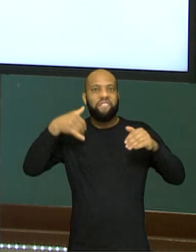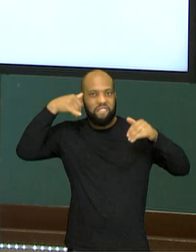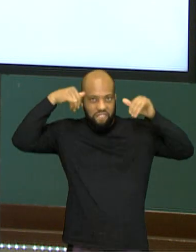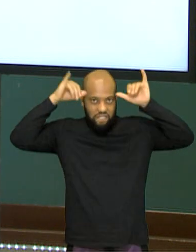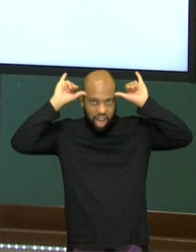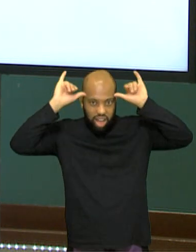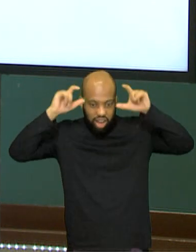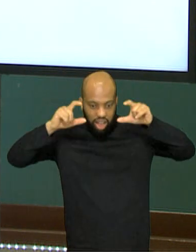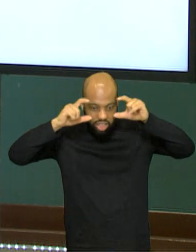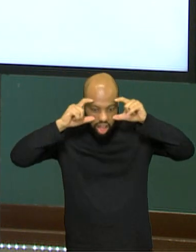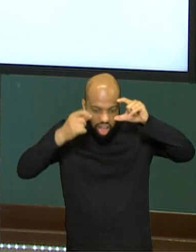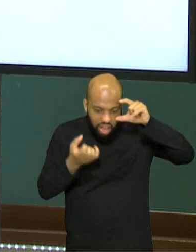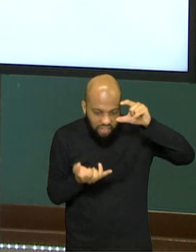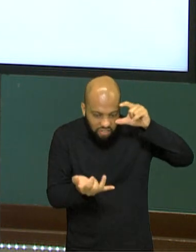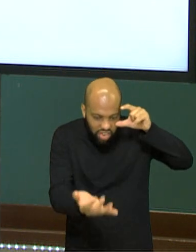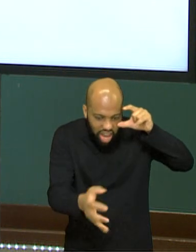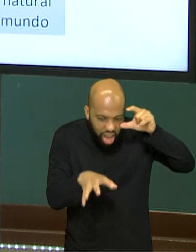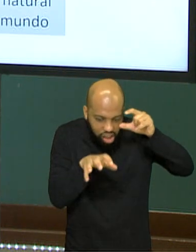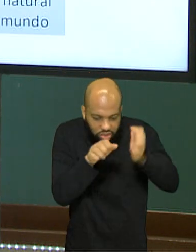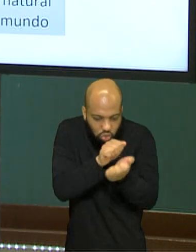produzir mais leite.